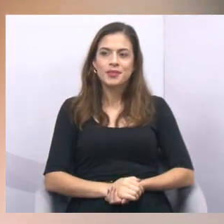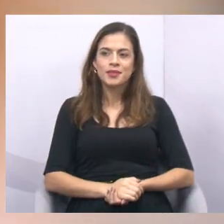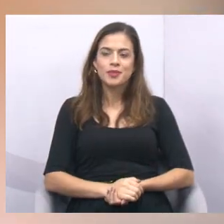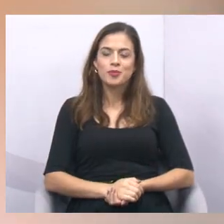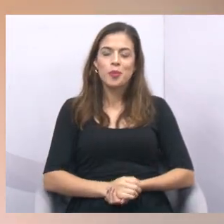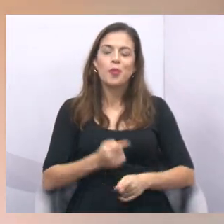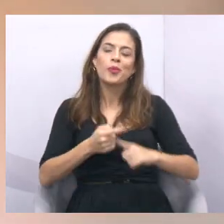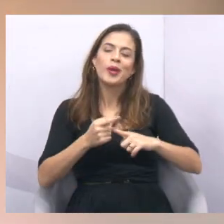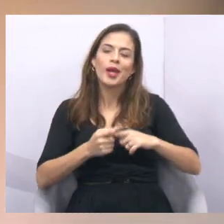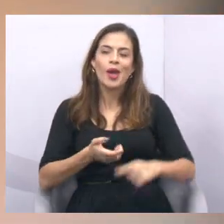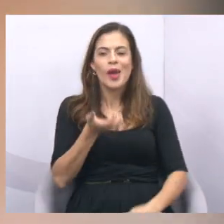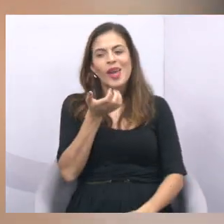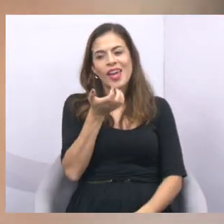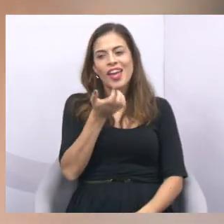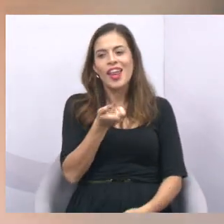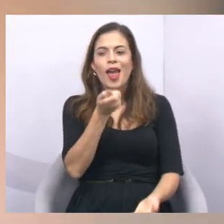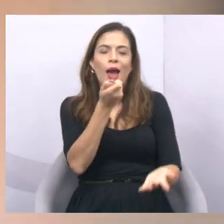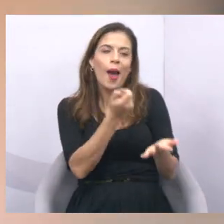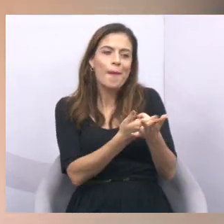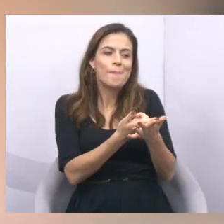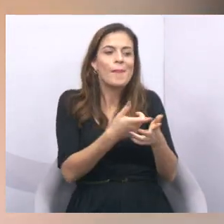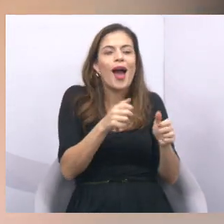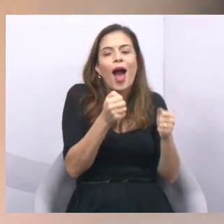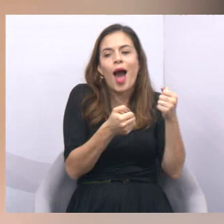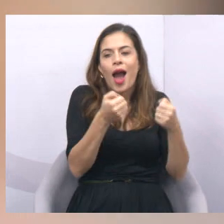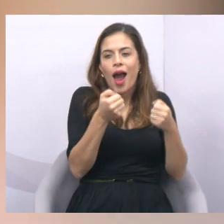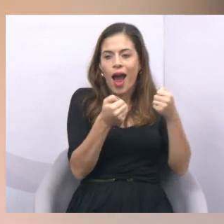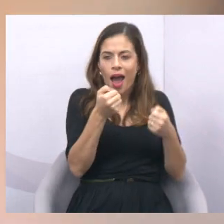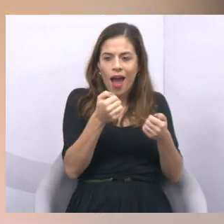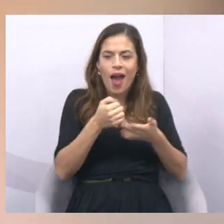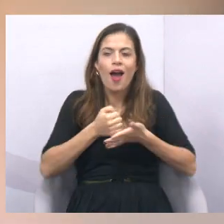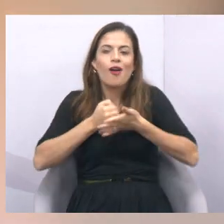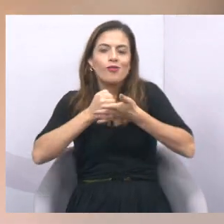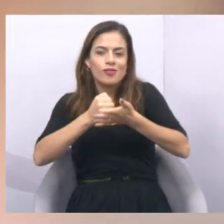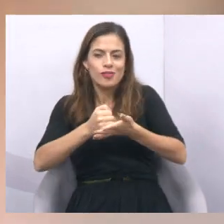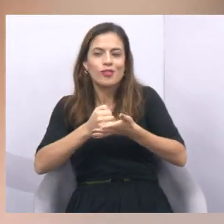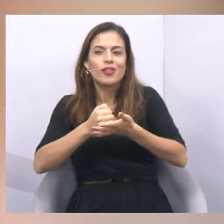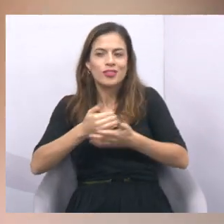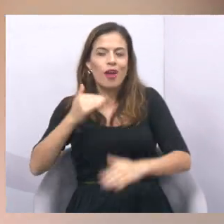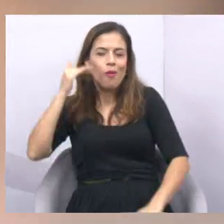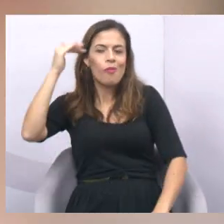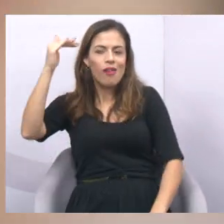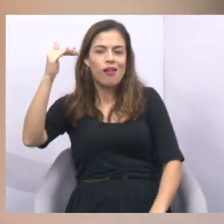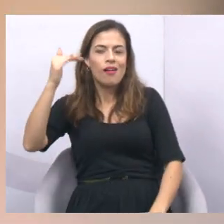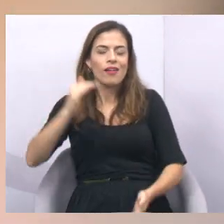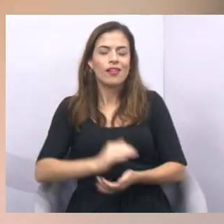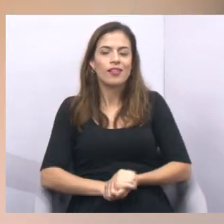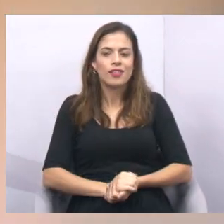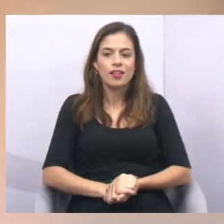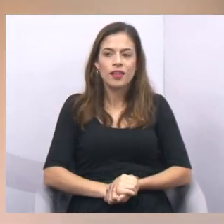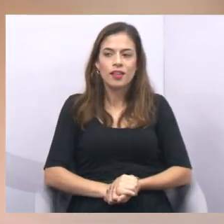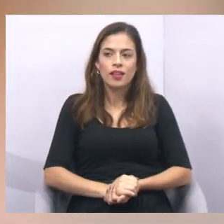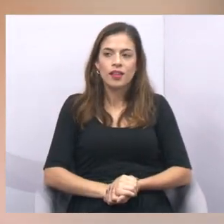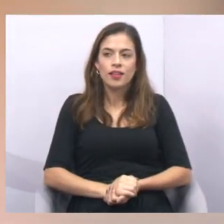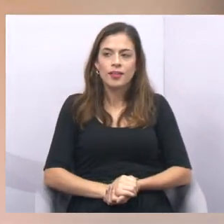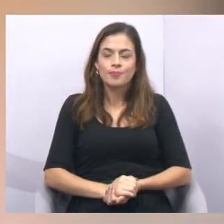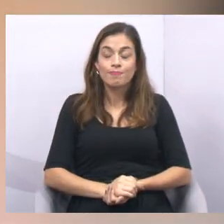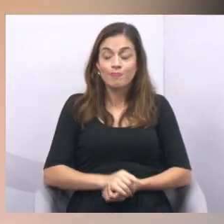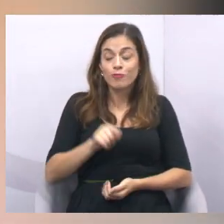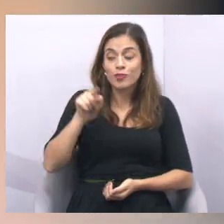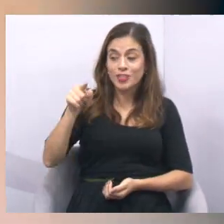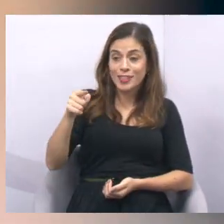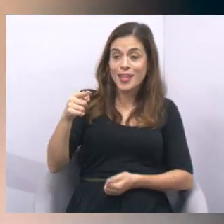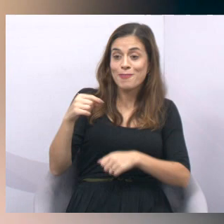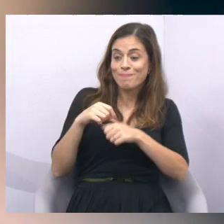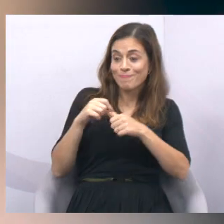carro, era andar com os caras mais velhos, mas graças a você, Eduardo, eu voltei para a escola,